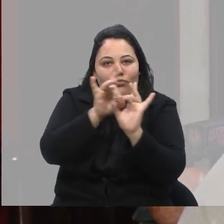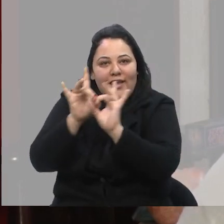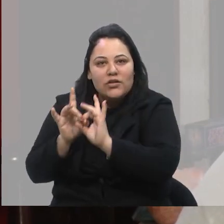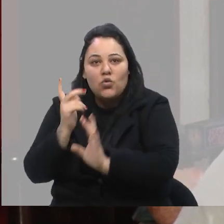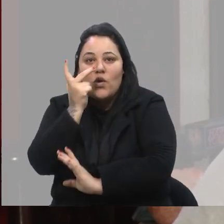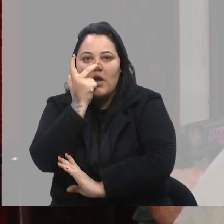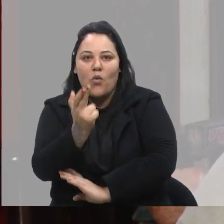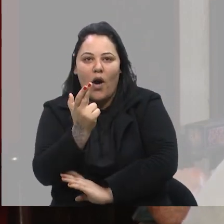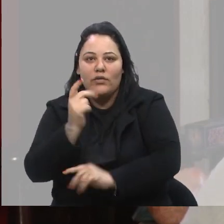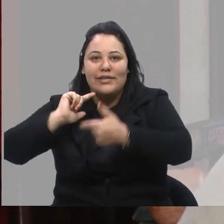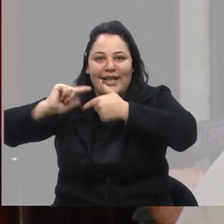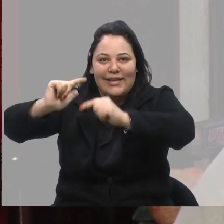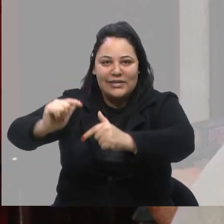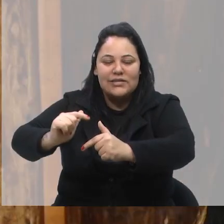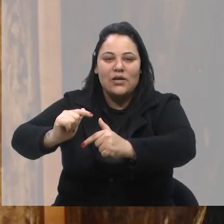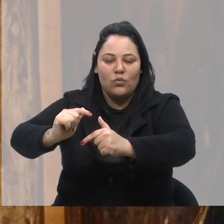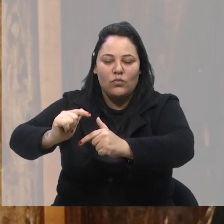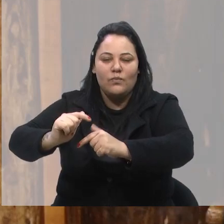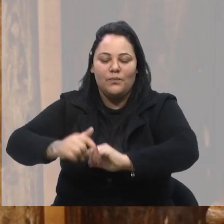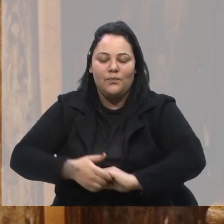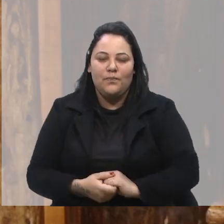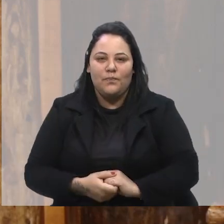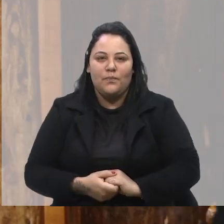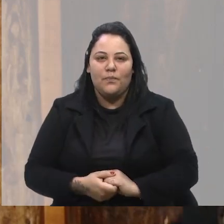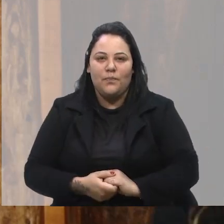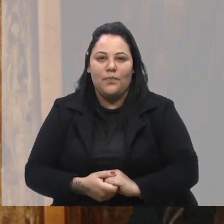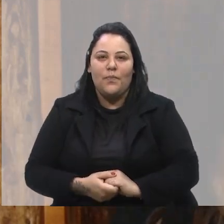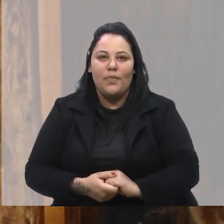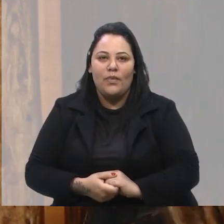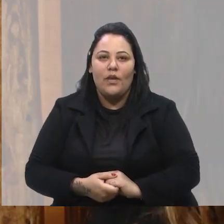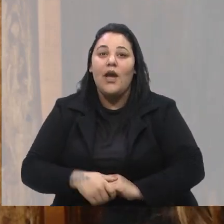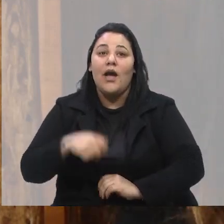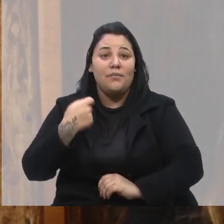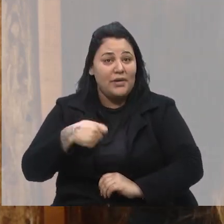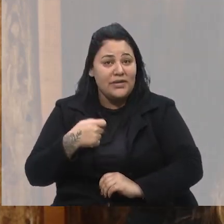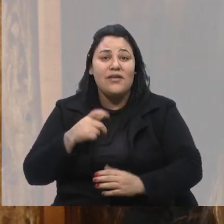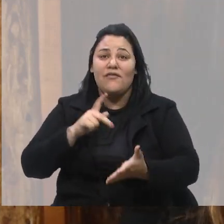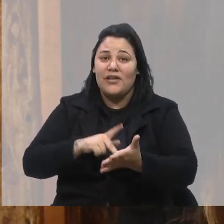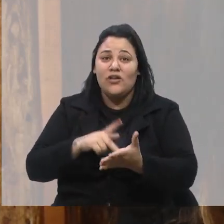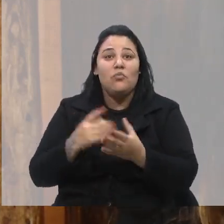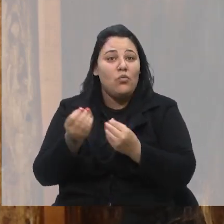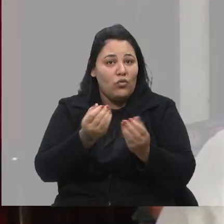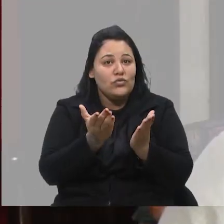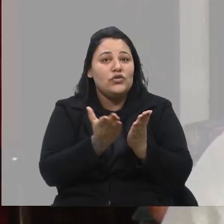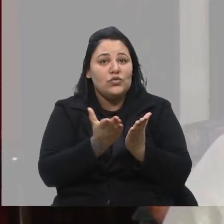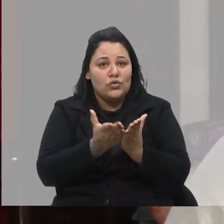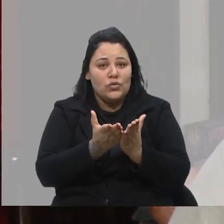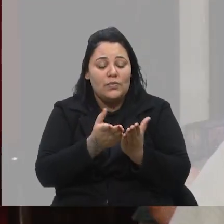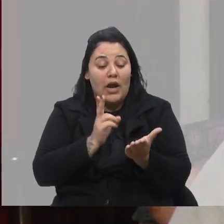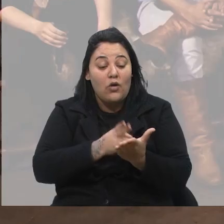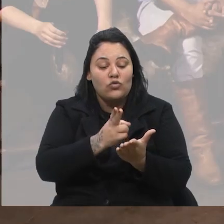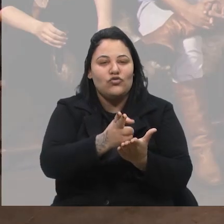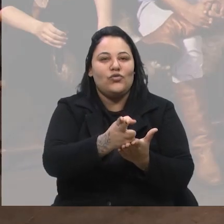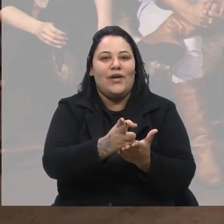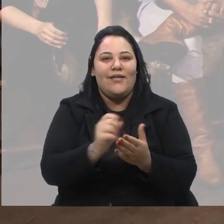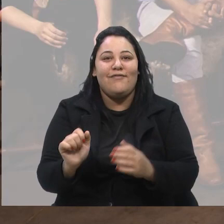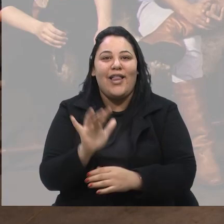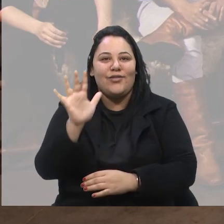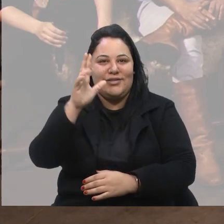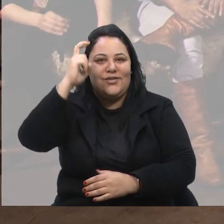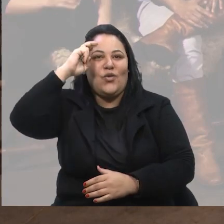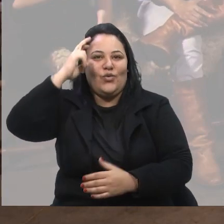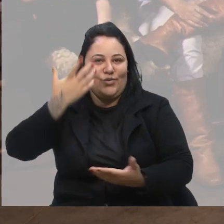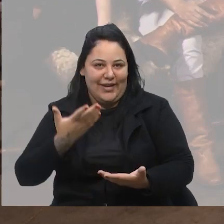e o nativismo é o que segura muito isso. E precisa realmente de muitos estudos, né, para isso.